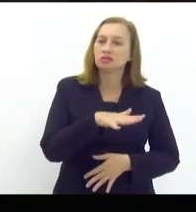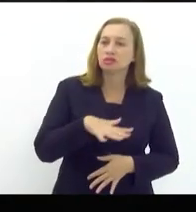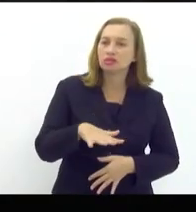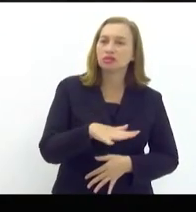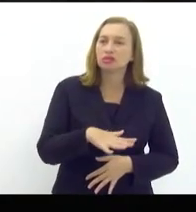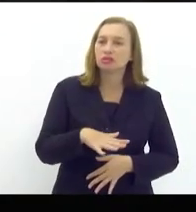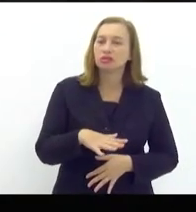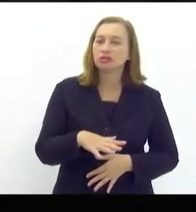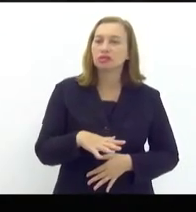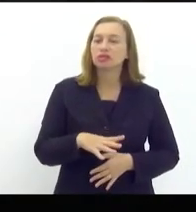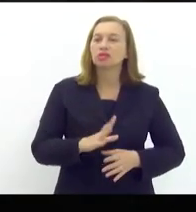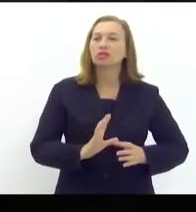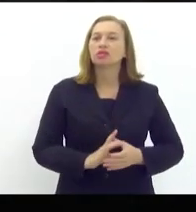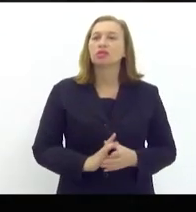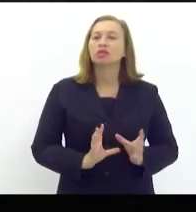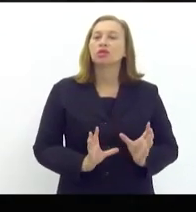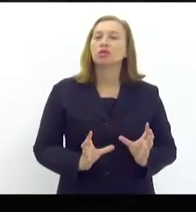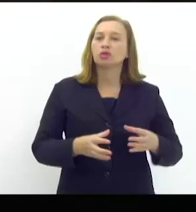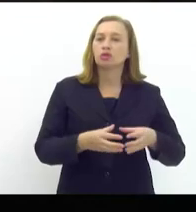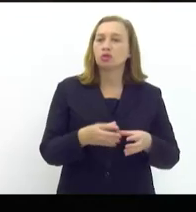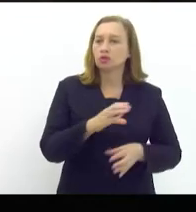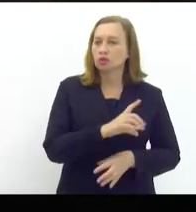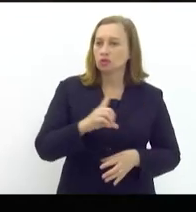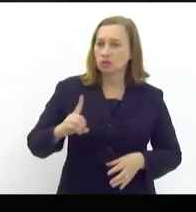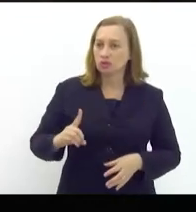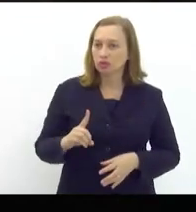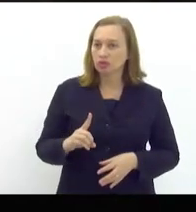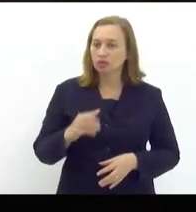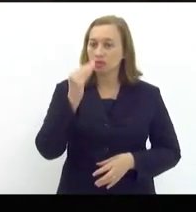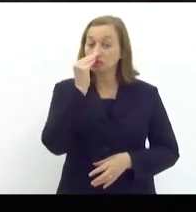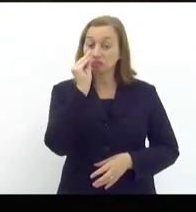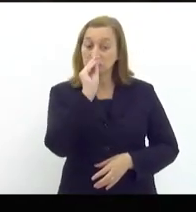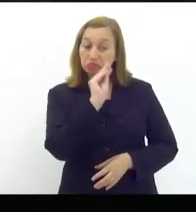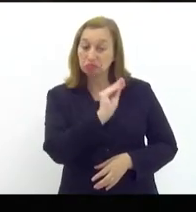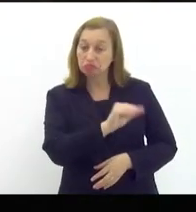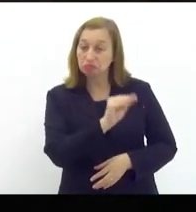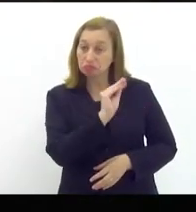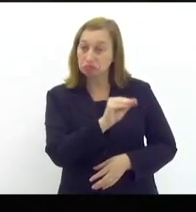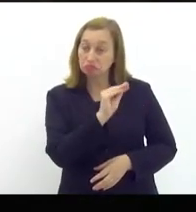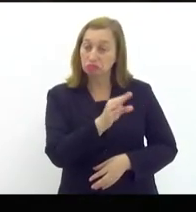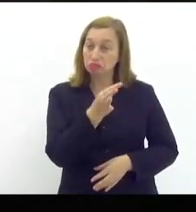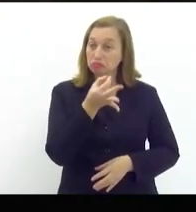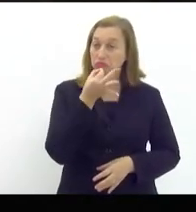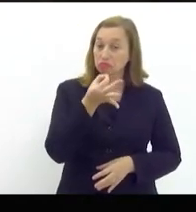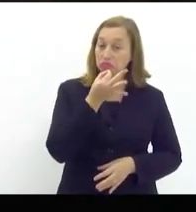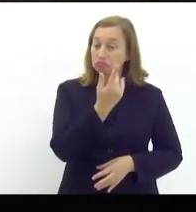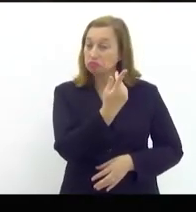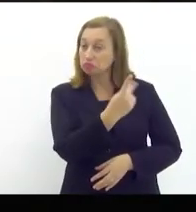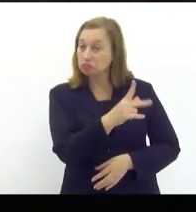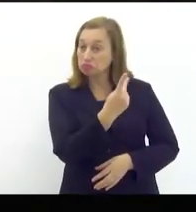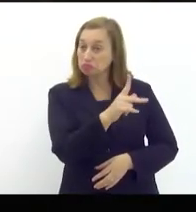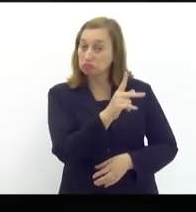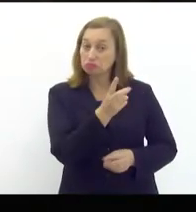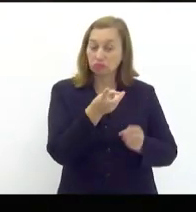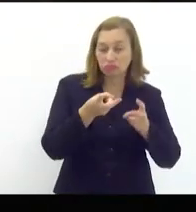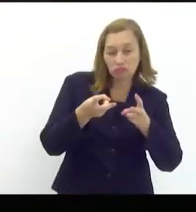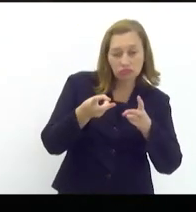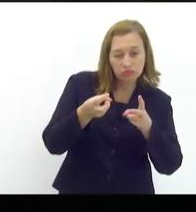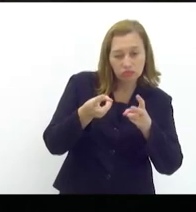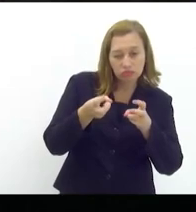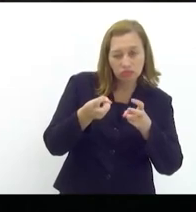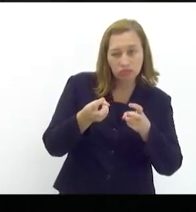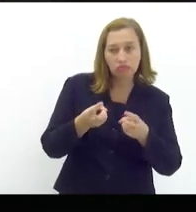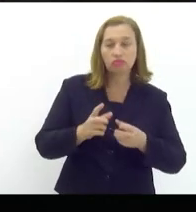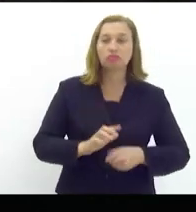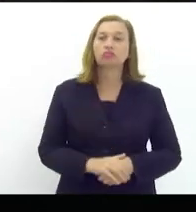o colegiado dos coorde do curso passou a ser ignorado em suas opiniões apontamentos e observações quanto